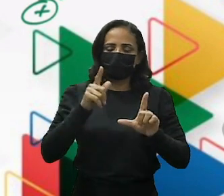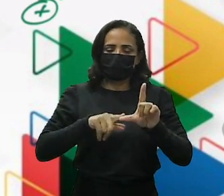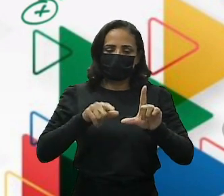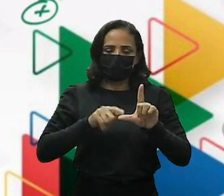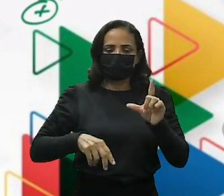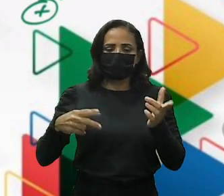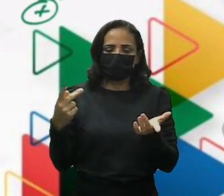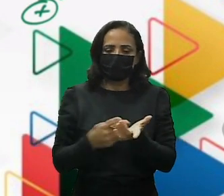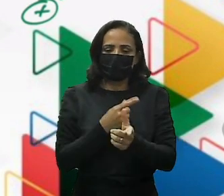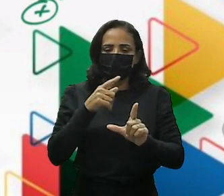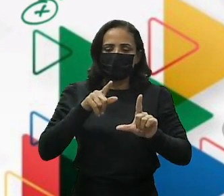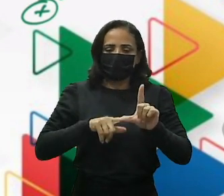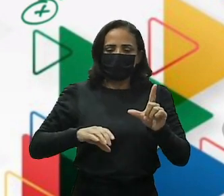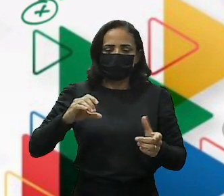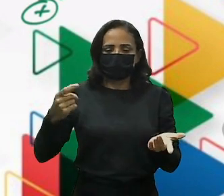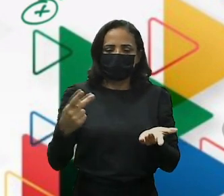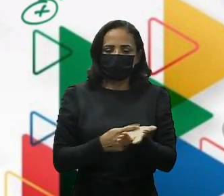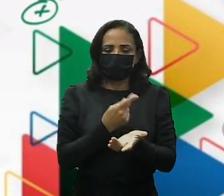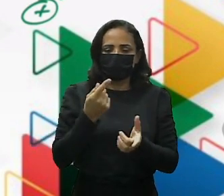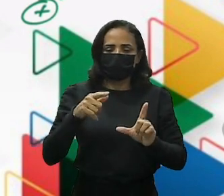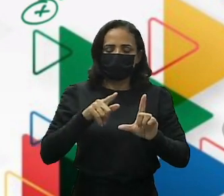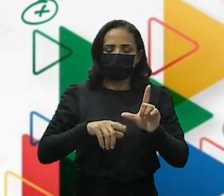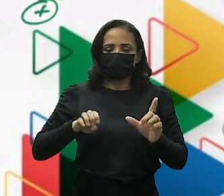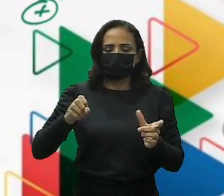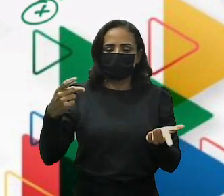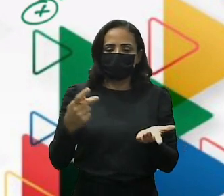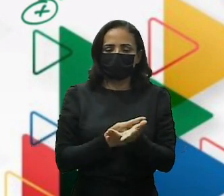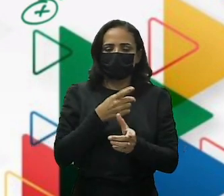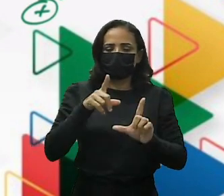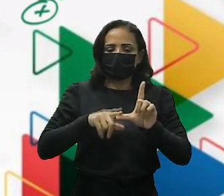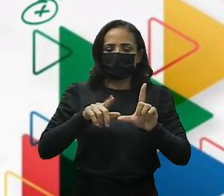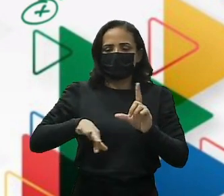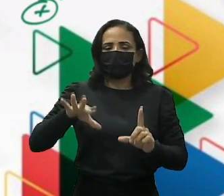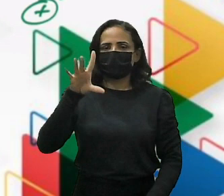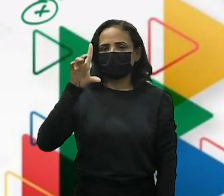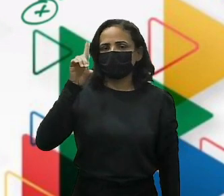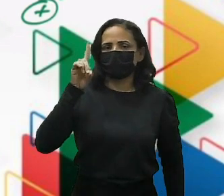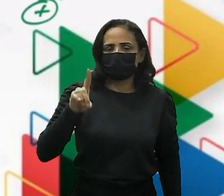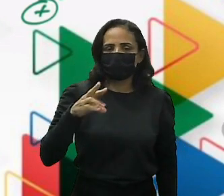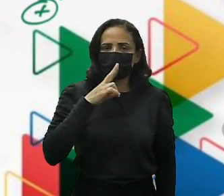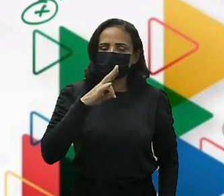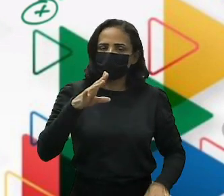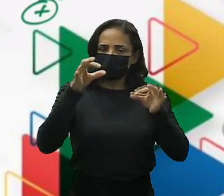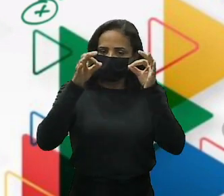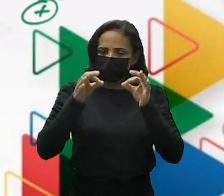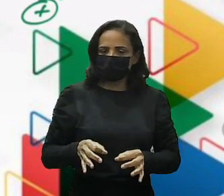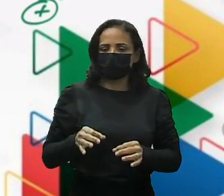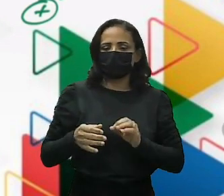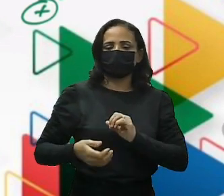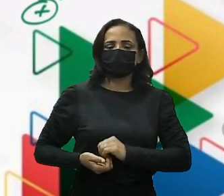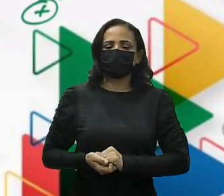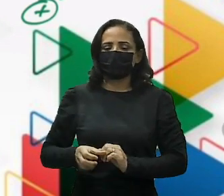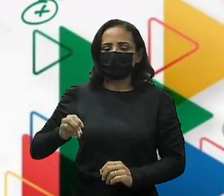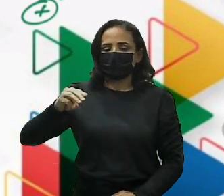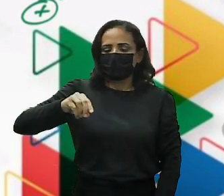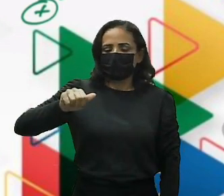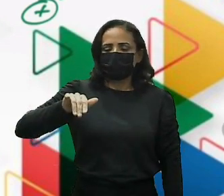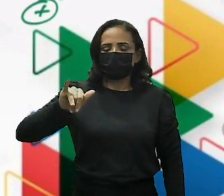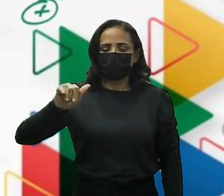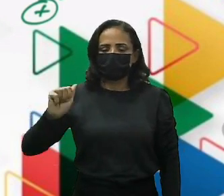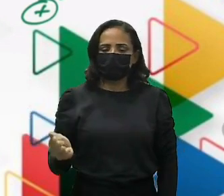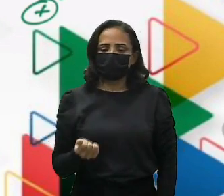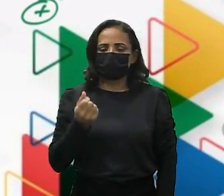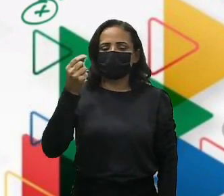soubesse de João, você já chegaria que o gabarito dessa questão é gabarito letra D. Maria é negativa e os